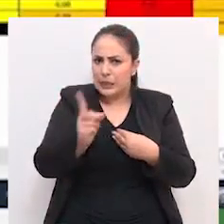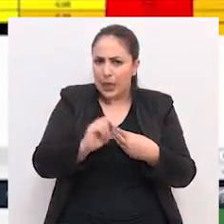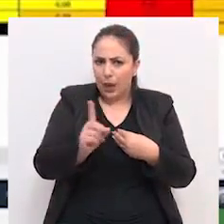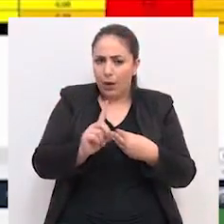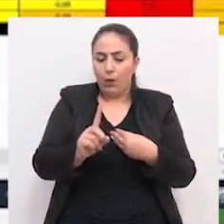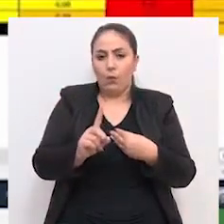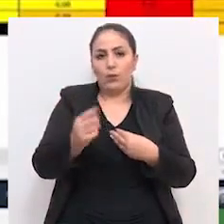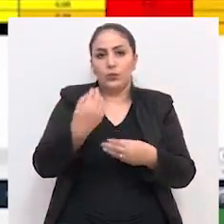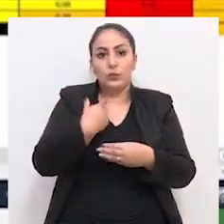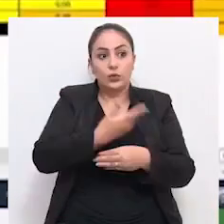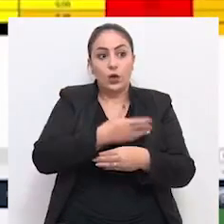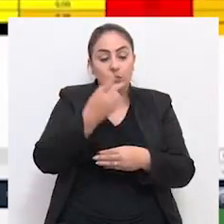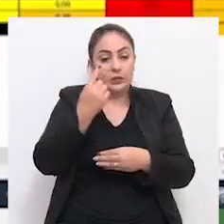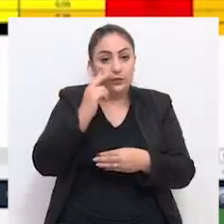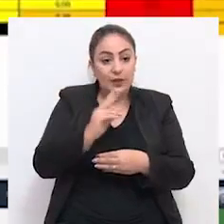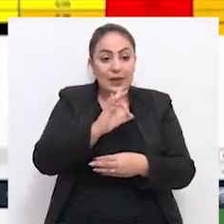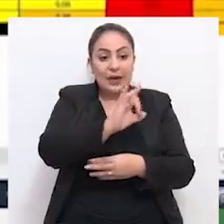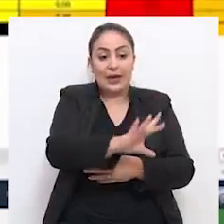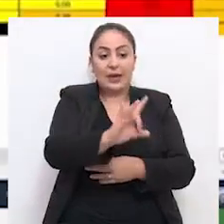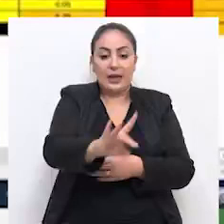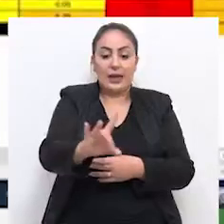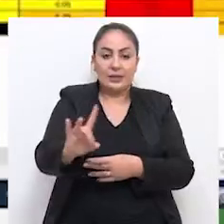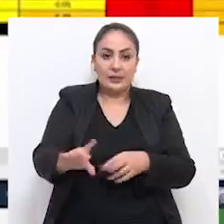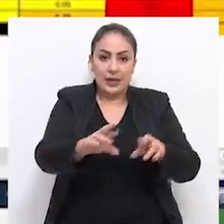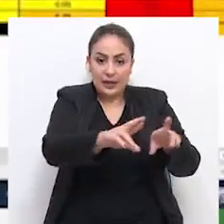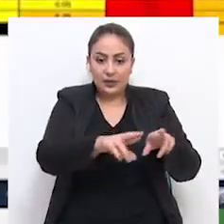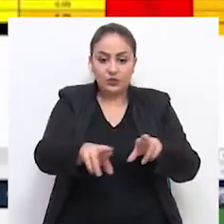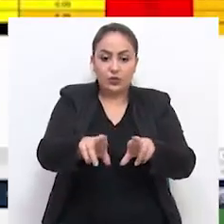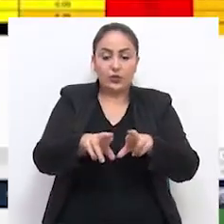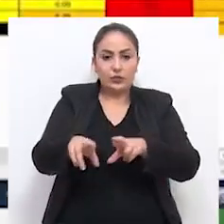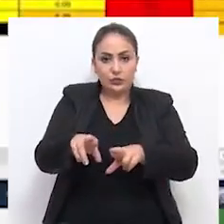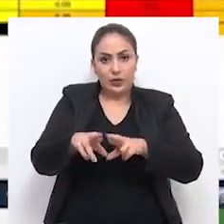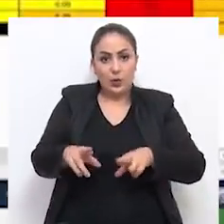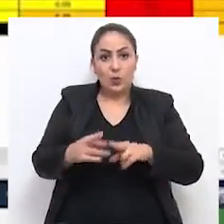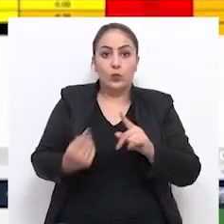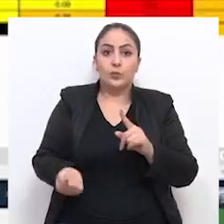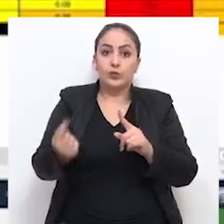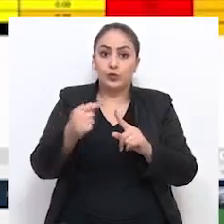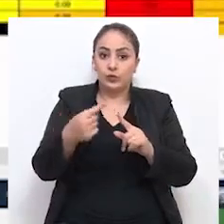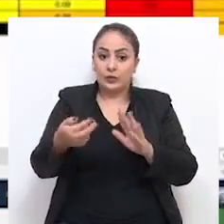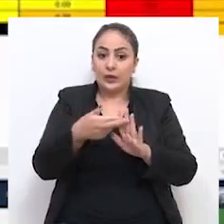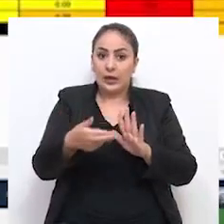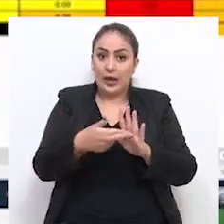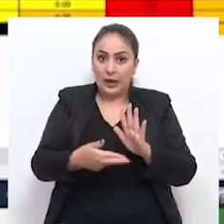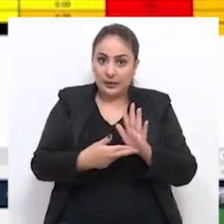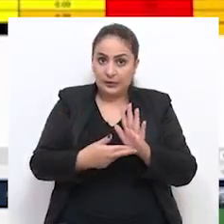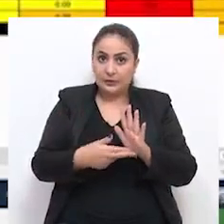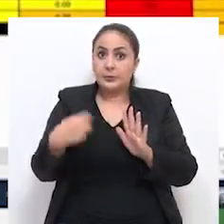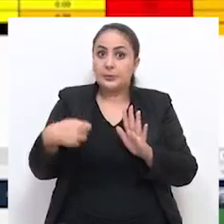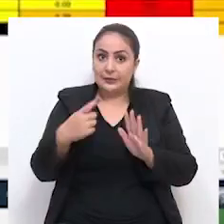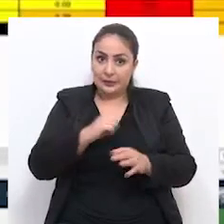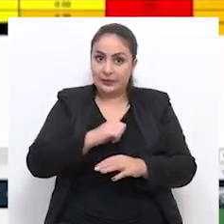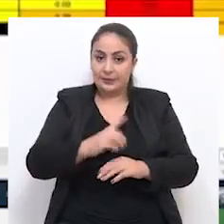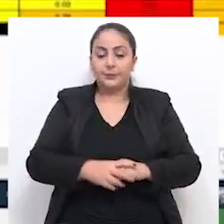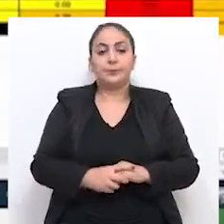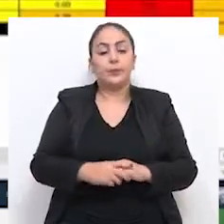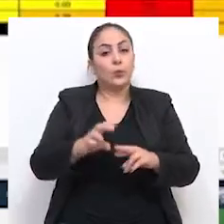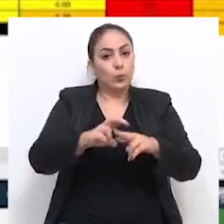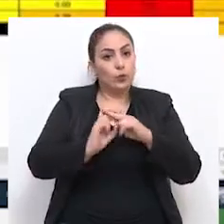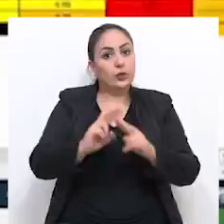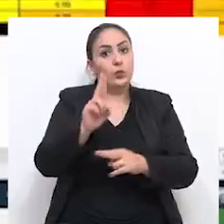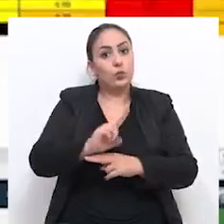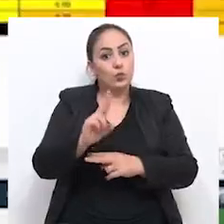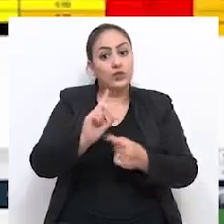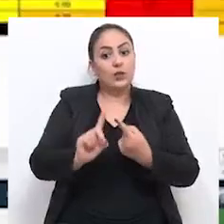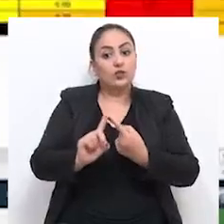de tratarmos cada região com a intensidade de restrição que ela precisa ter. Por isso